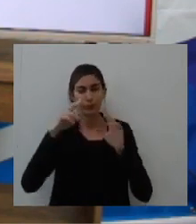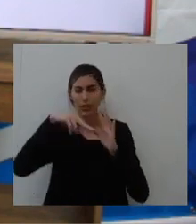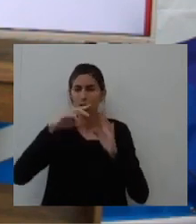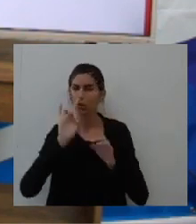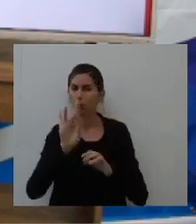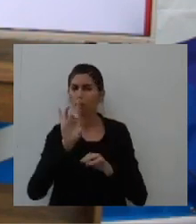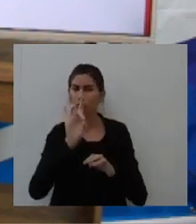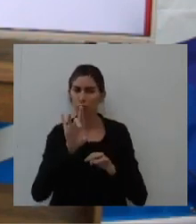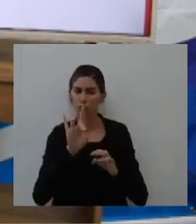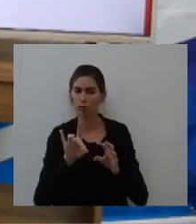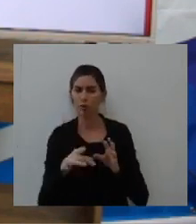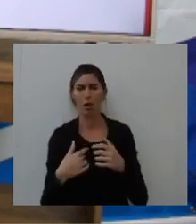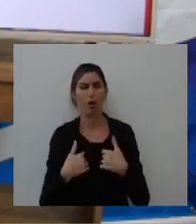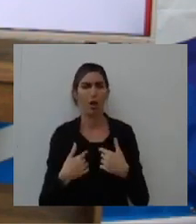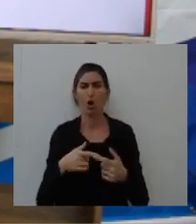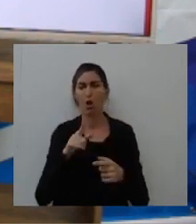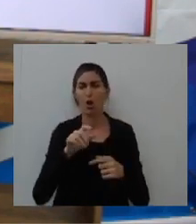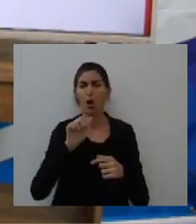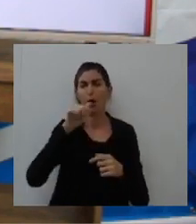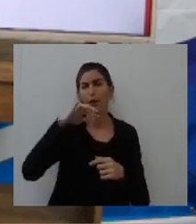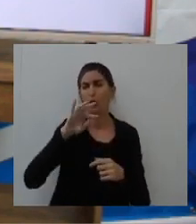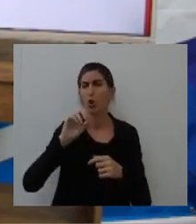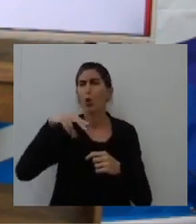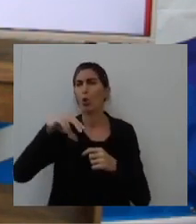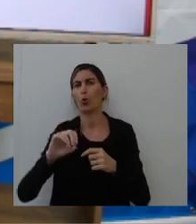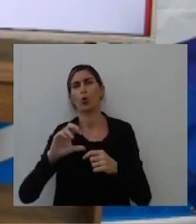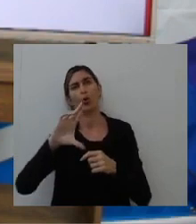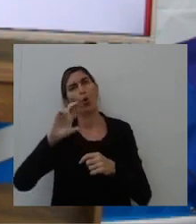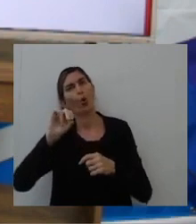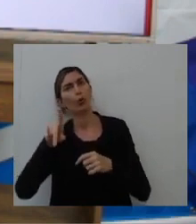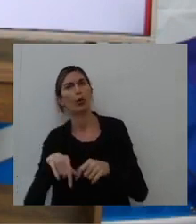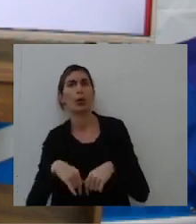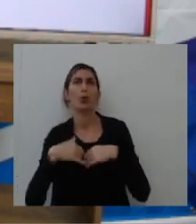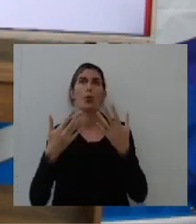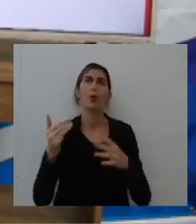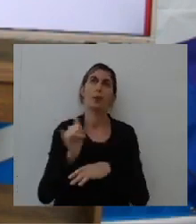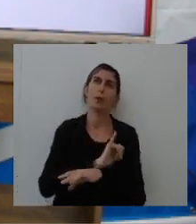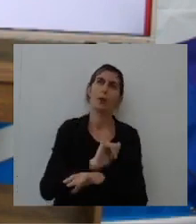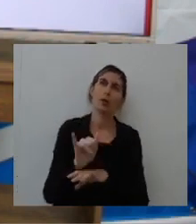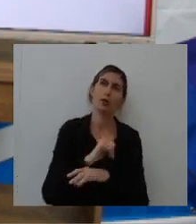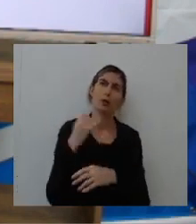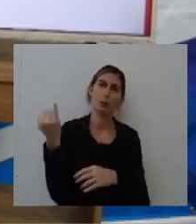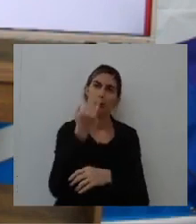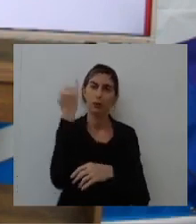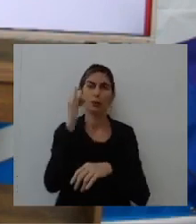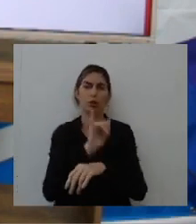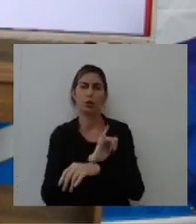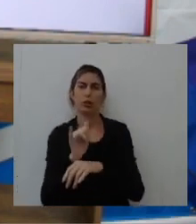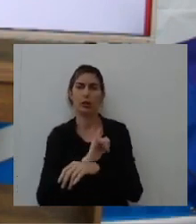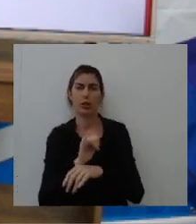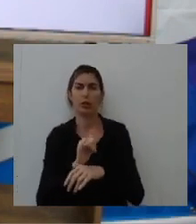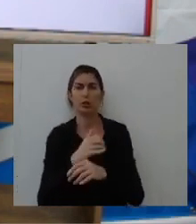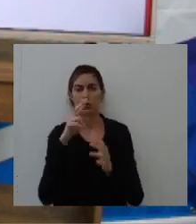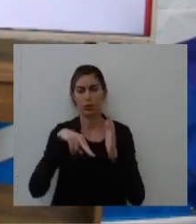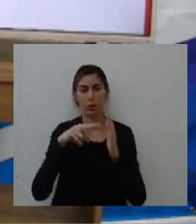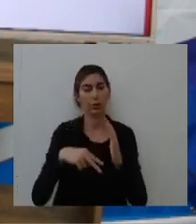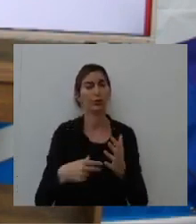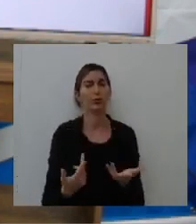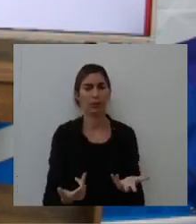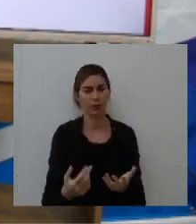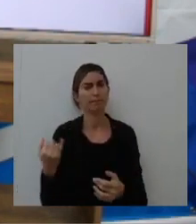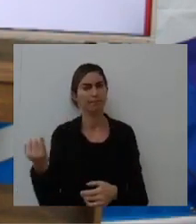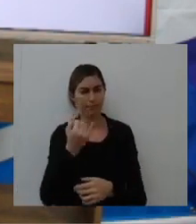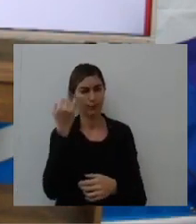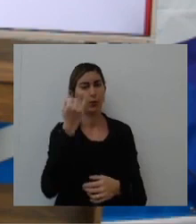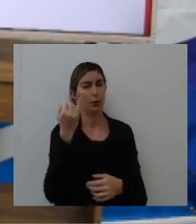não é somente a gente fazer assim, ó, Antônio Cordeiro, qual é mesmo a importância das estratégias de leitura? Se você se perdeu durante a minha aula, Antônio, é